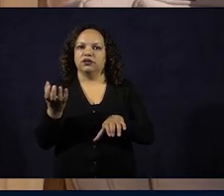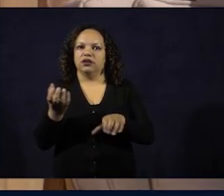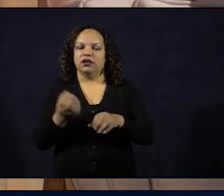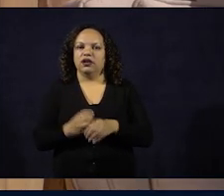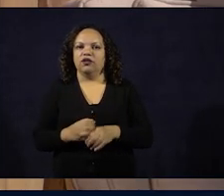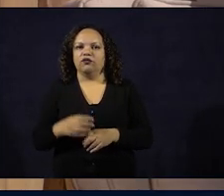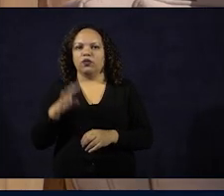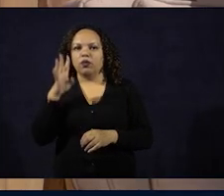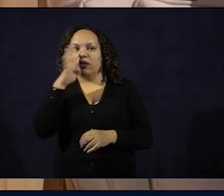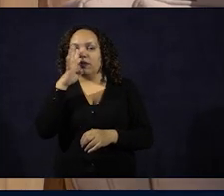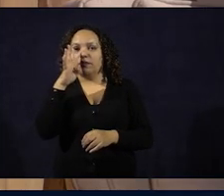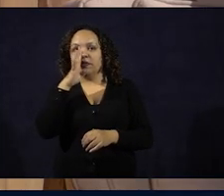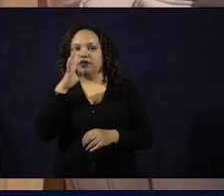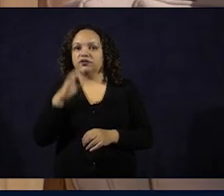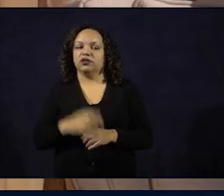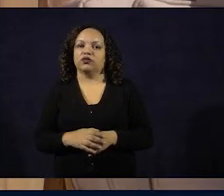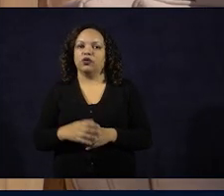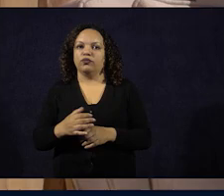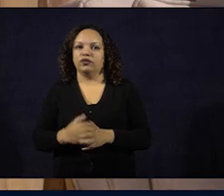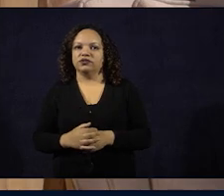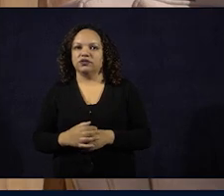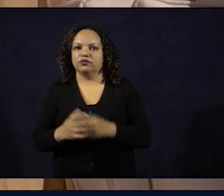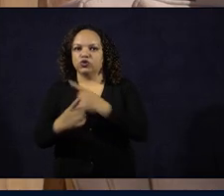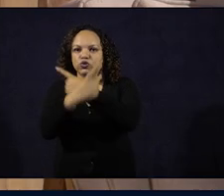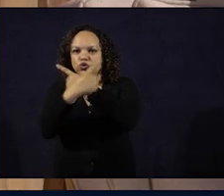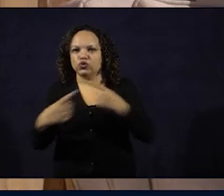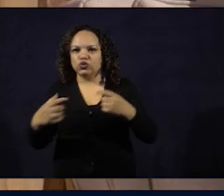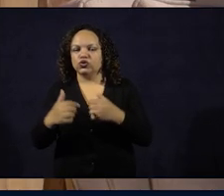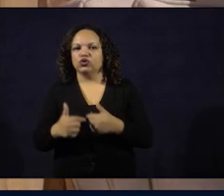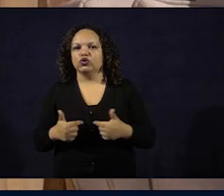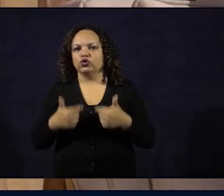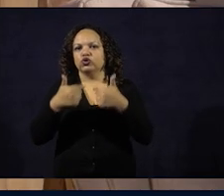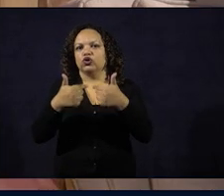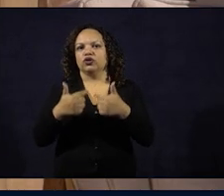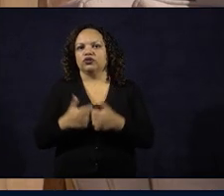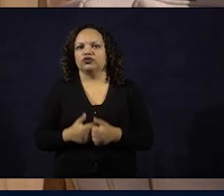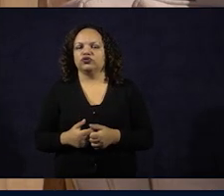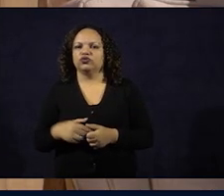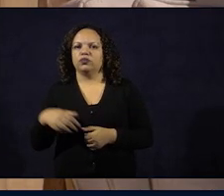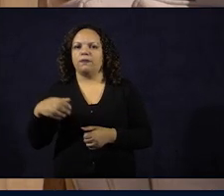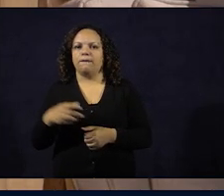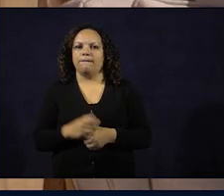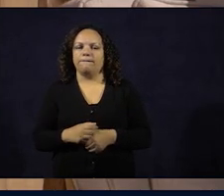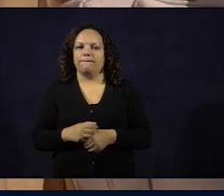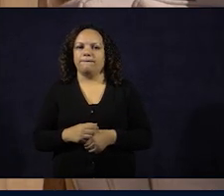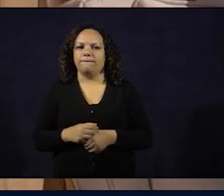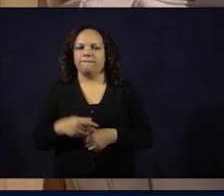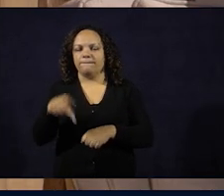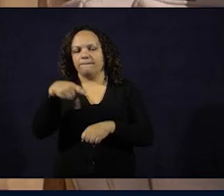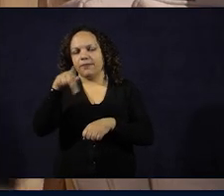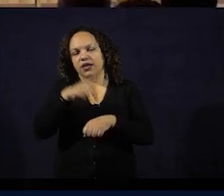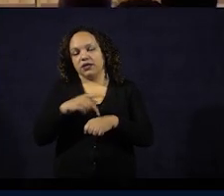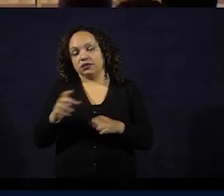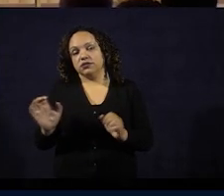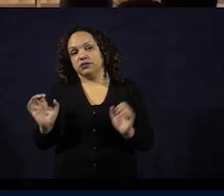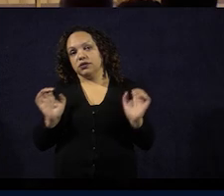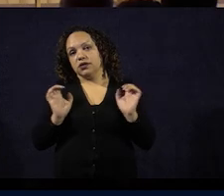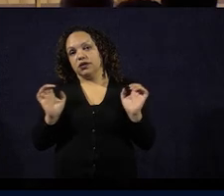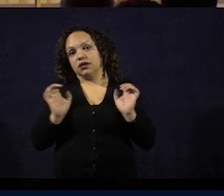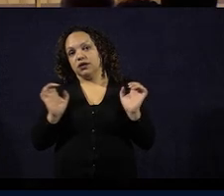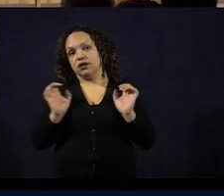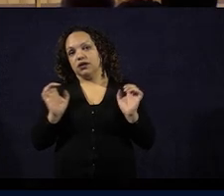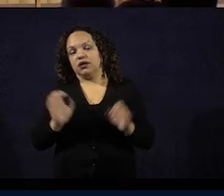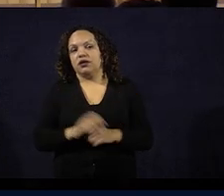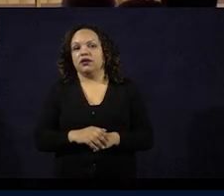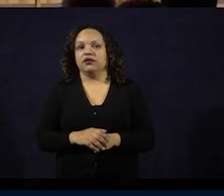fico impressionado como nós temos sorte de ter nascido num país rico. Eu decolei semana passada no Embraer, e fazendo uma